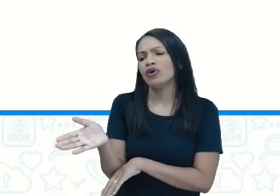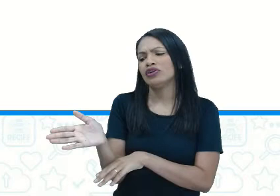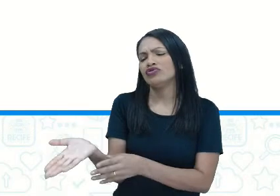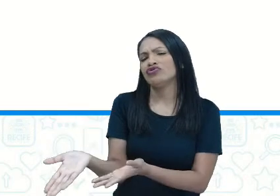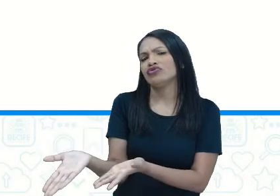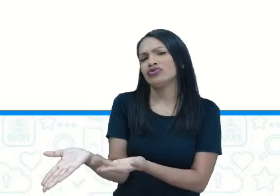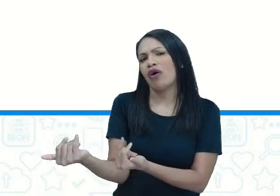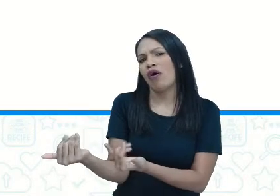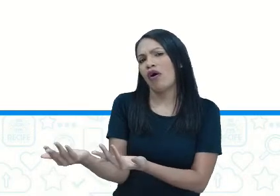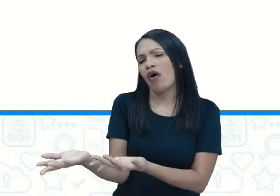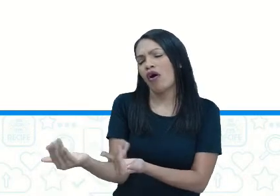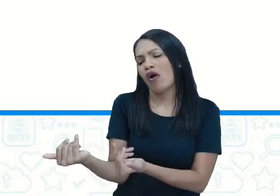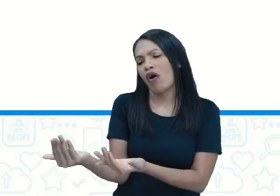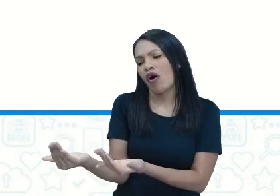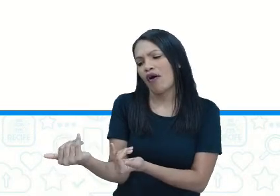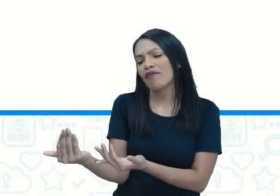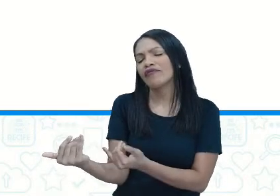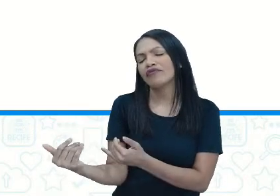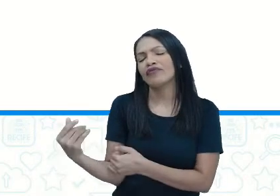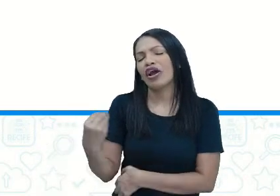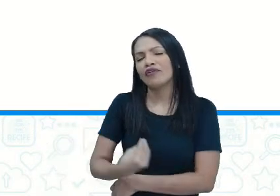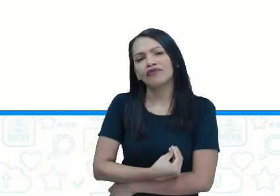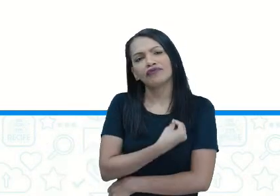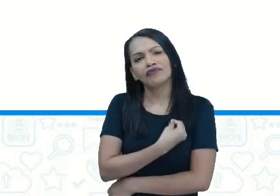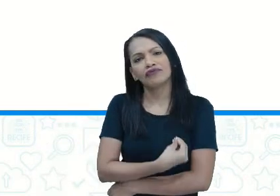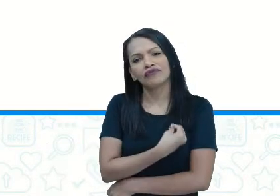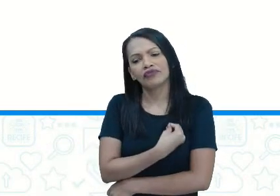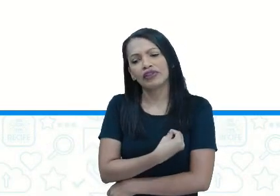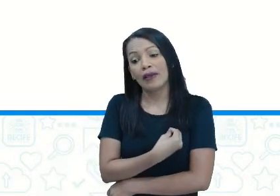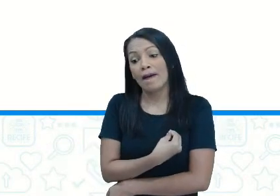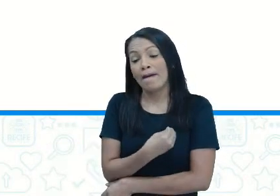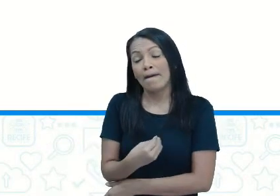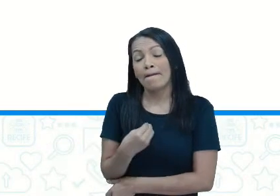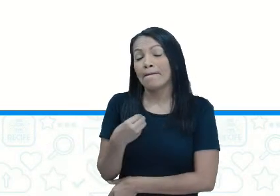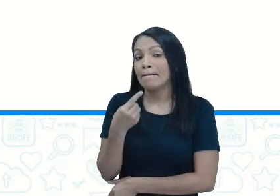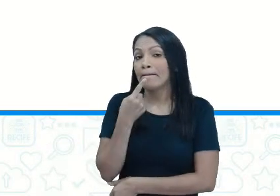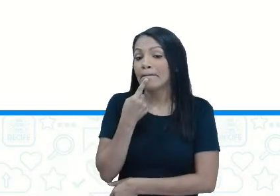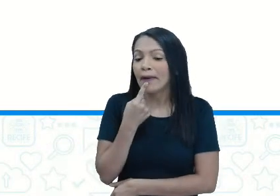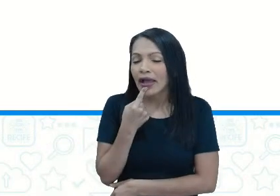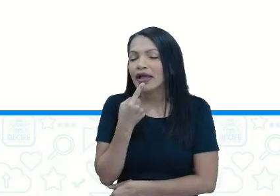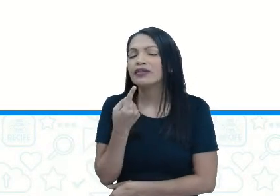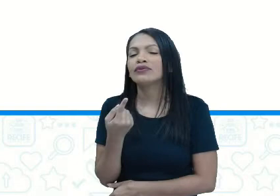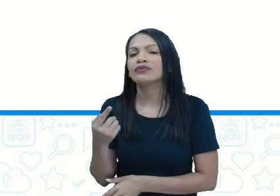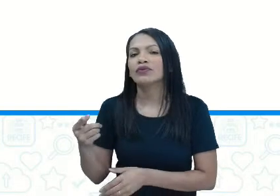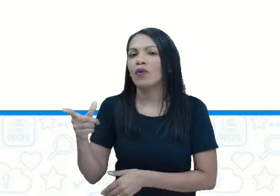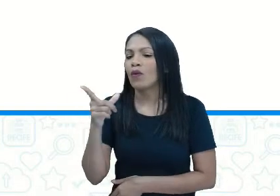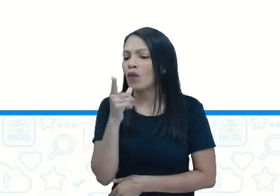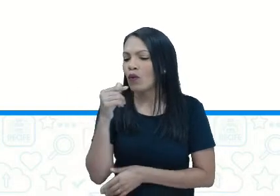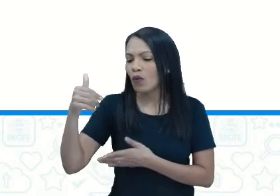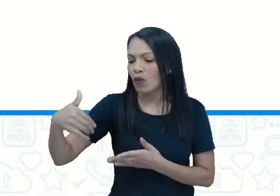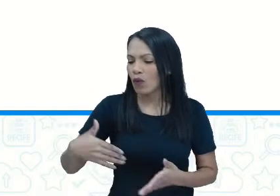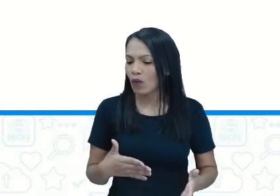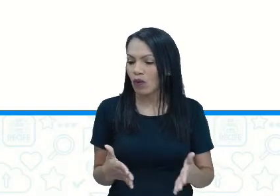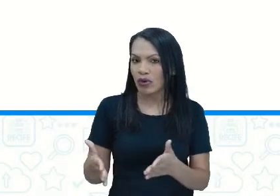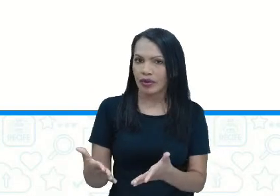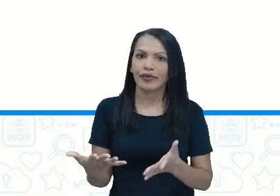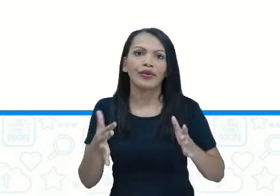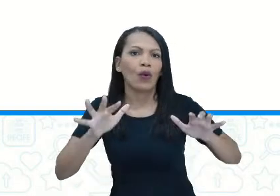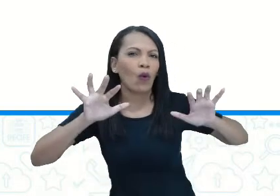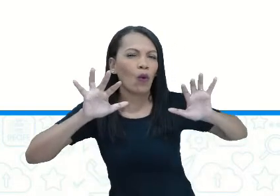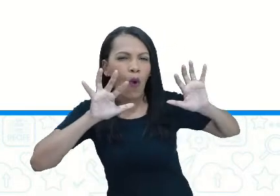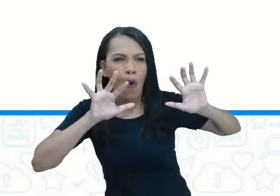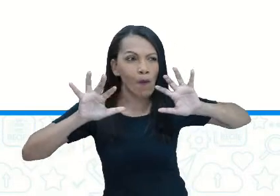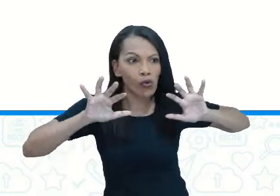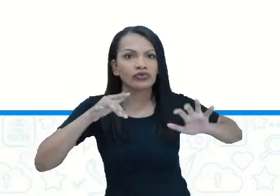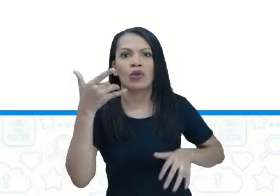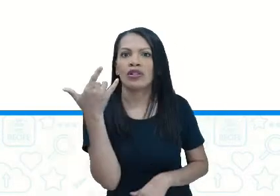estava atravessando o rio pelo caminho de pedras e também encontrou o monstro. Vamos apostar quem pula